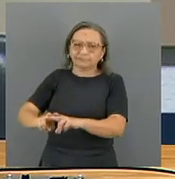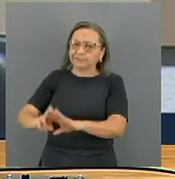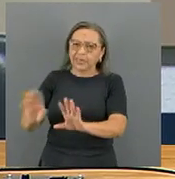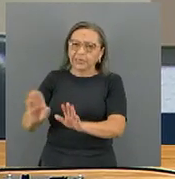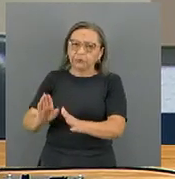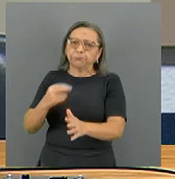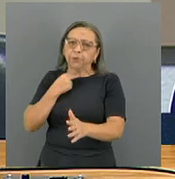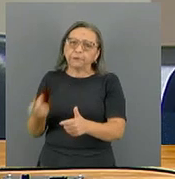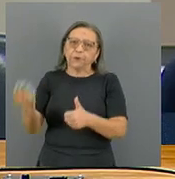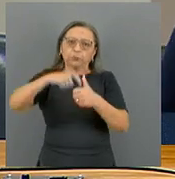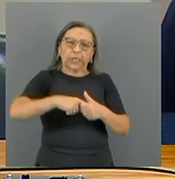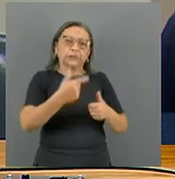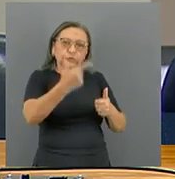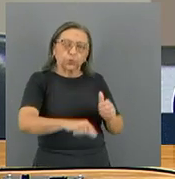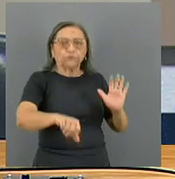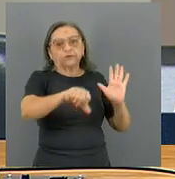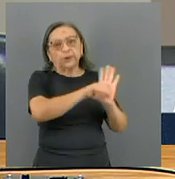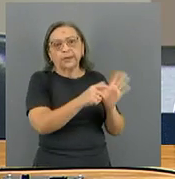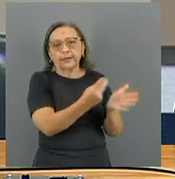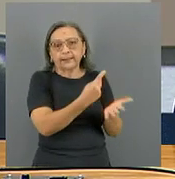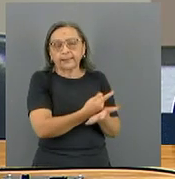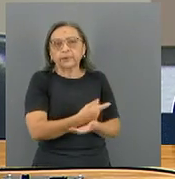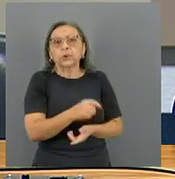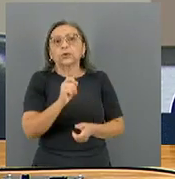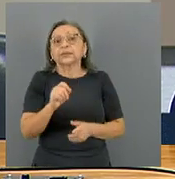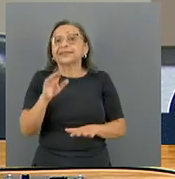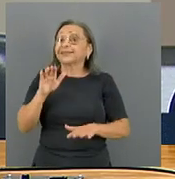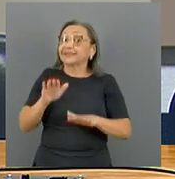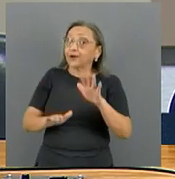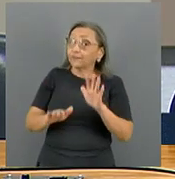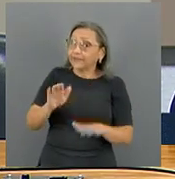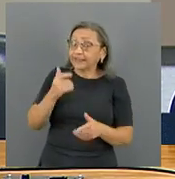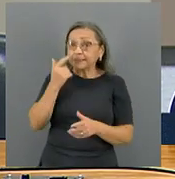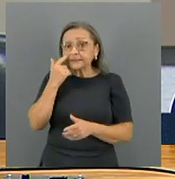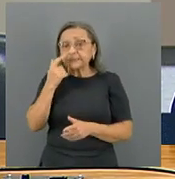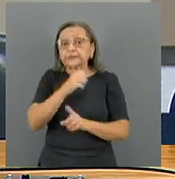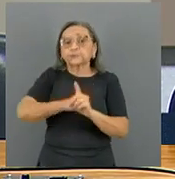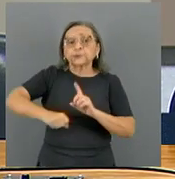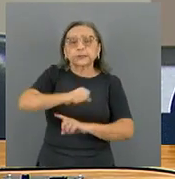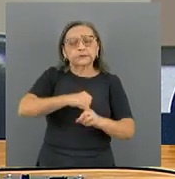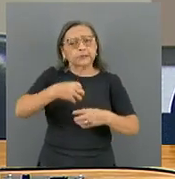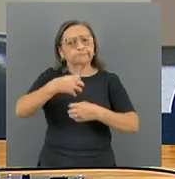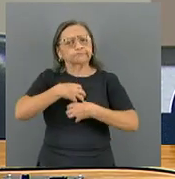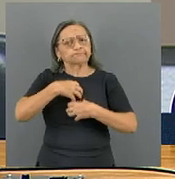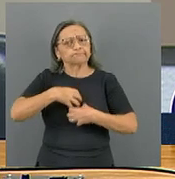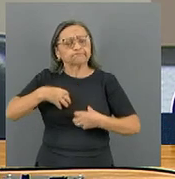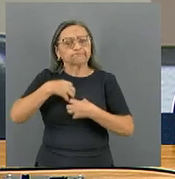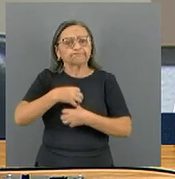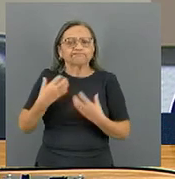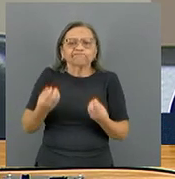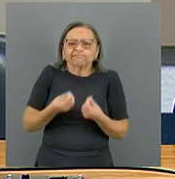voltar a delinquir. O que talvez venha gerando uma percepção